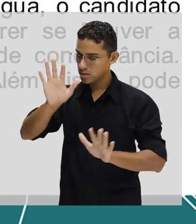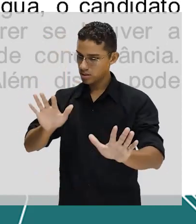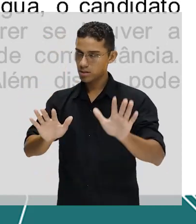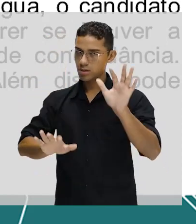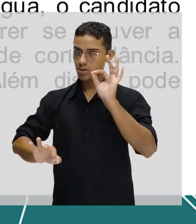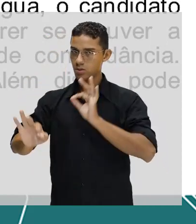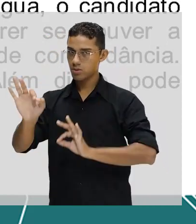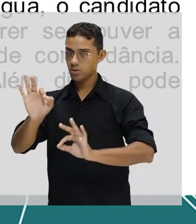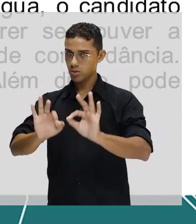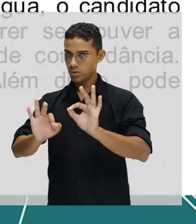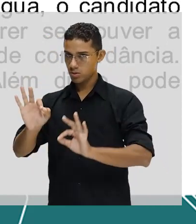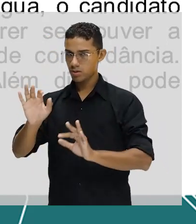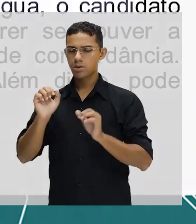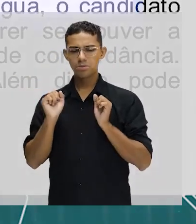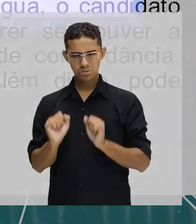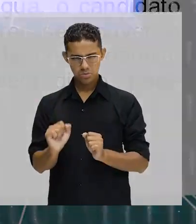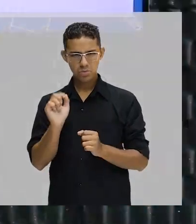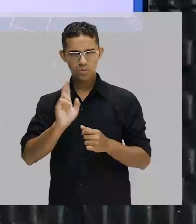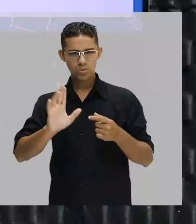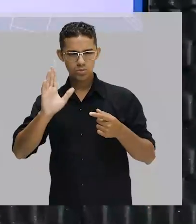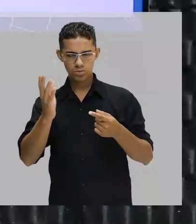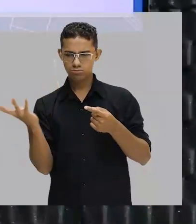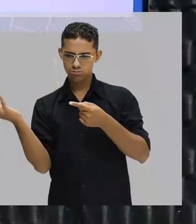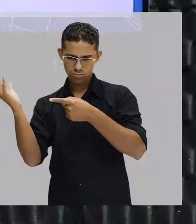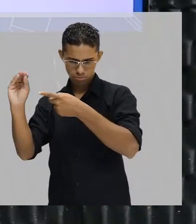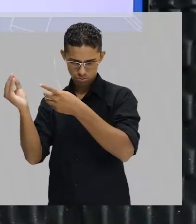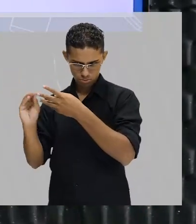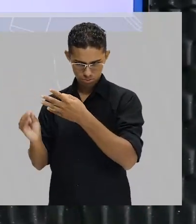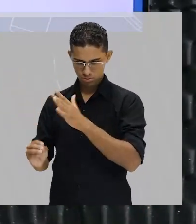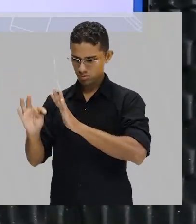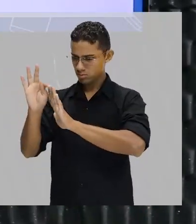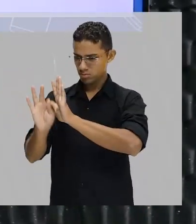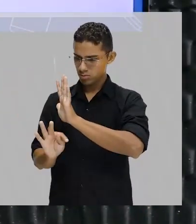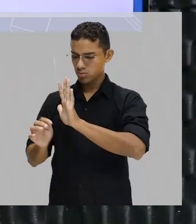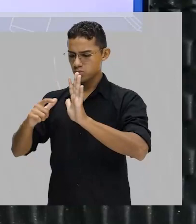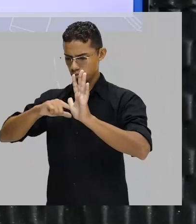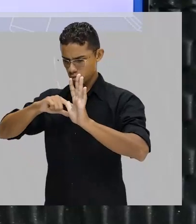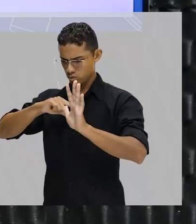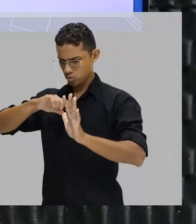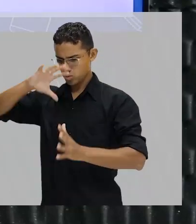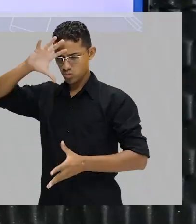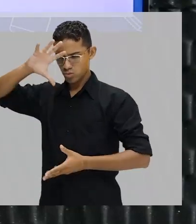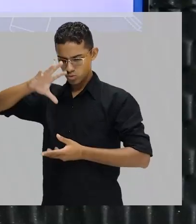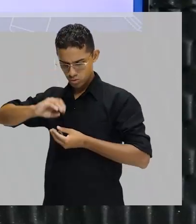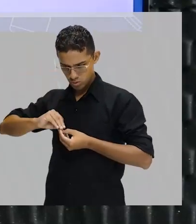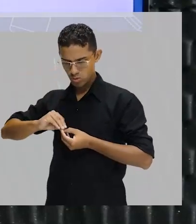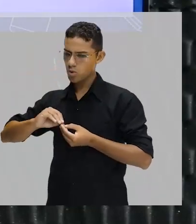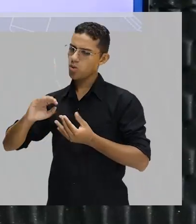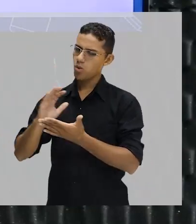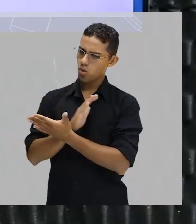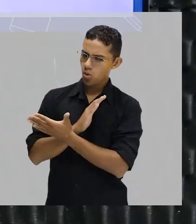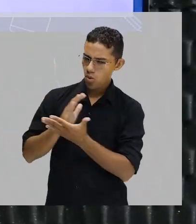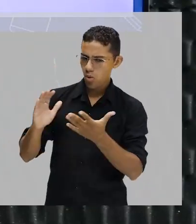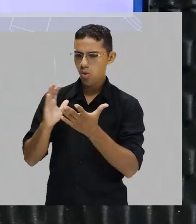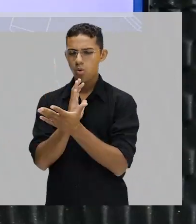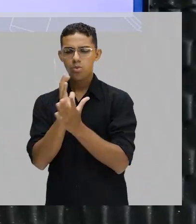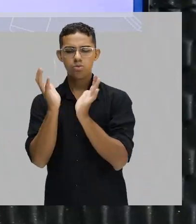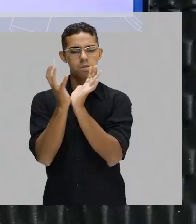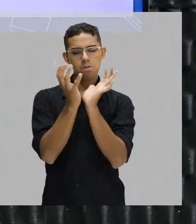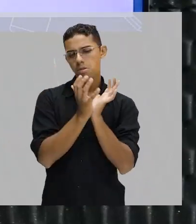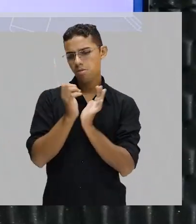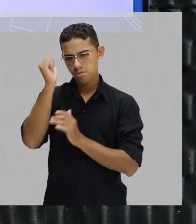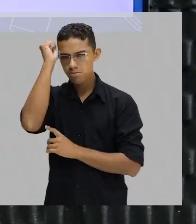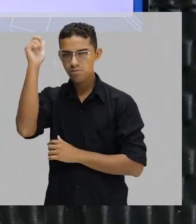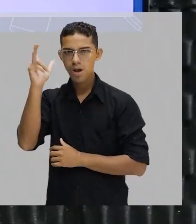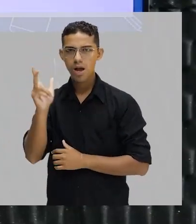linguagem? Posso utilizar como recurso estilístico? Pode, mas você vai ter que ter muito domínio de algumas categorias para que você possa utilizar